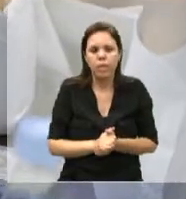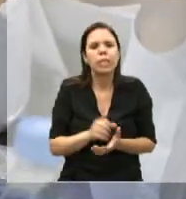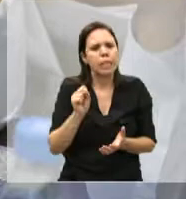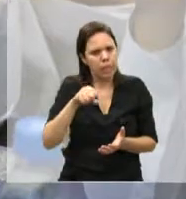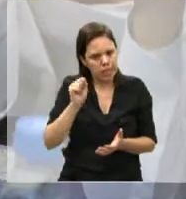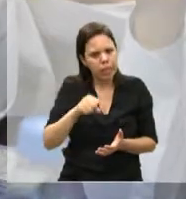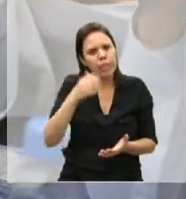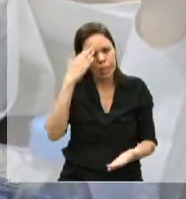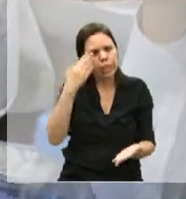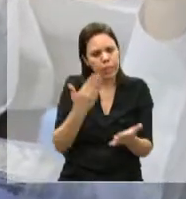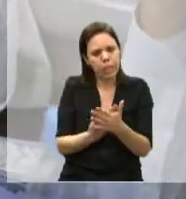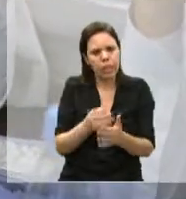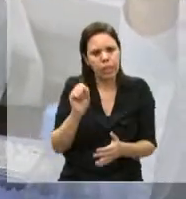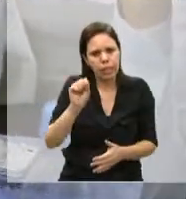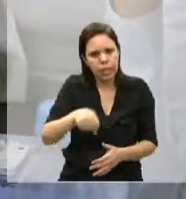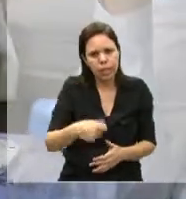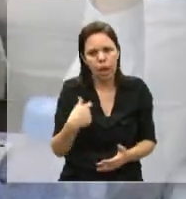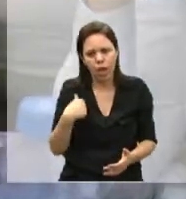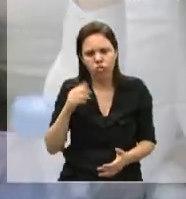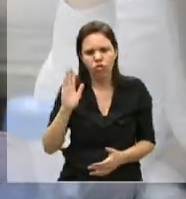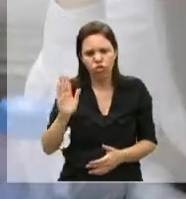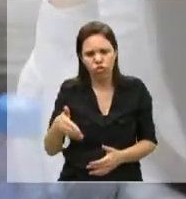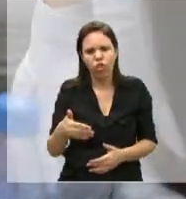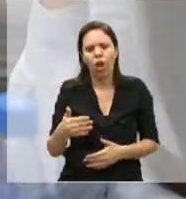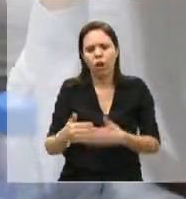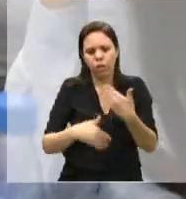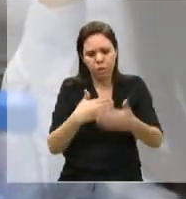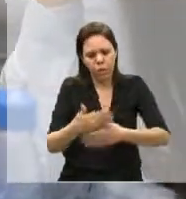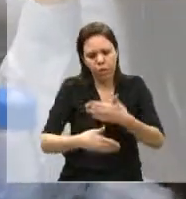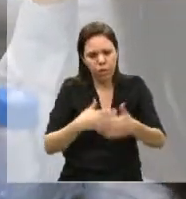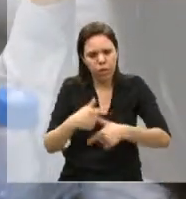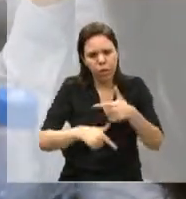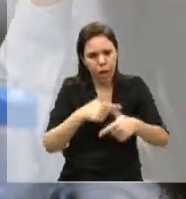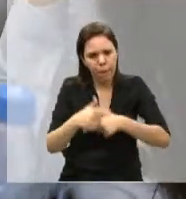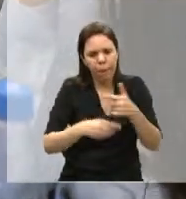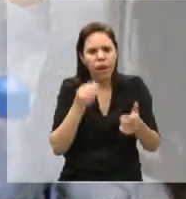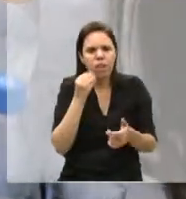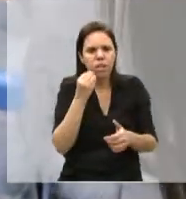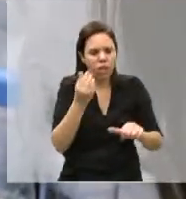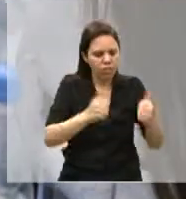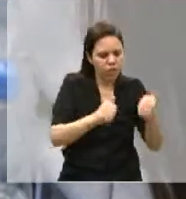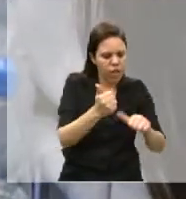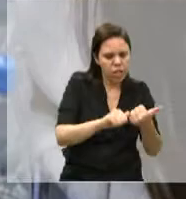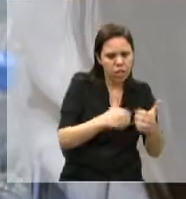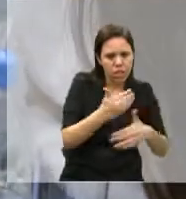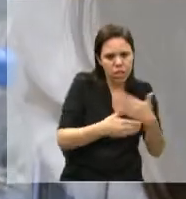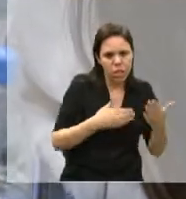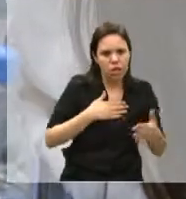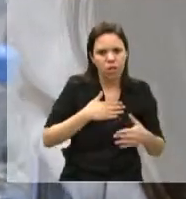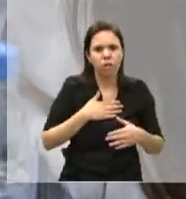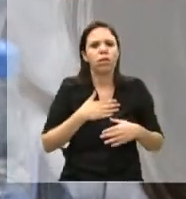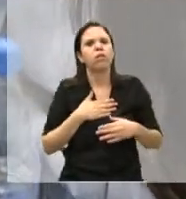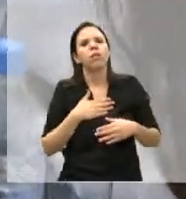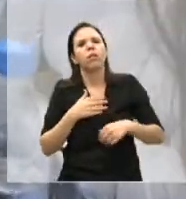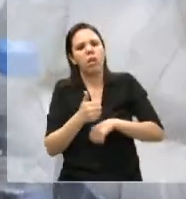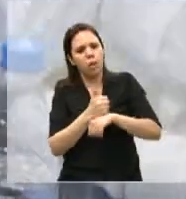sim. Não tenho dúvida que sim. Eu passei por vários processos seletivos na minha carreira e eu acredito que um dos motivos